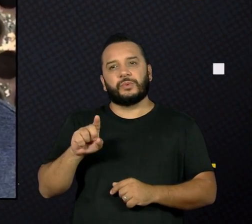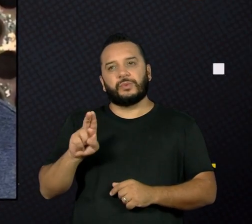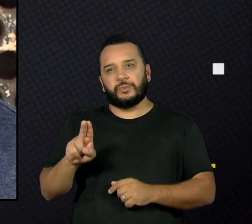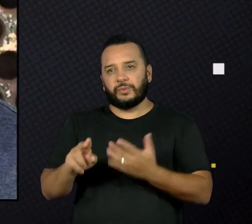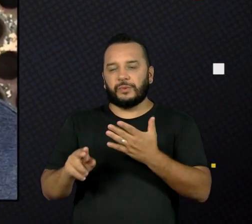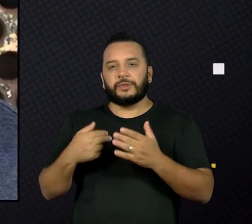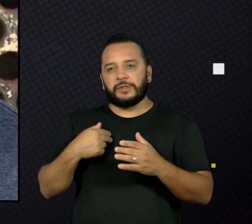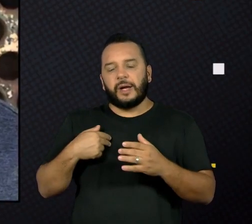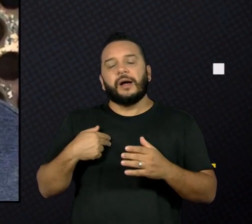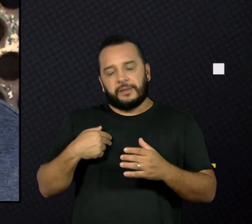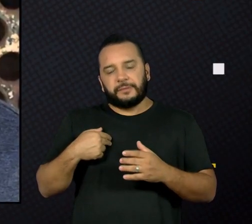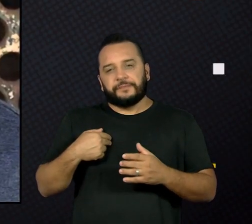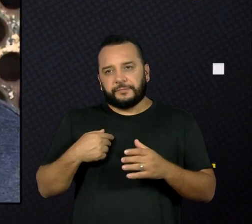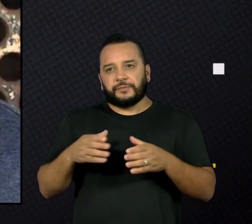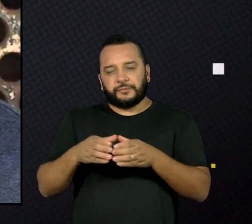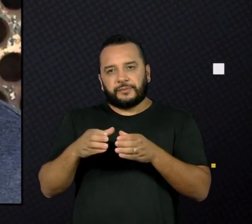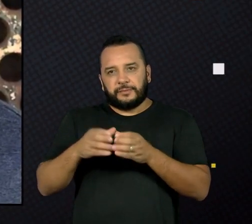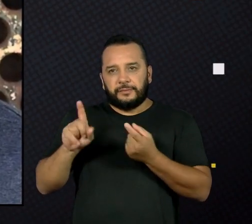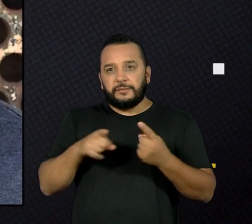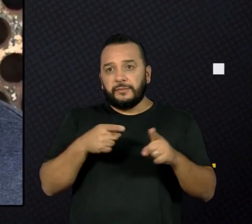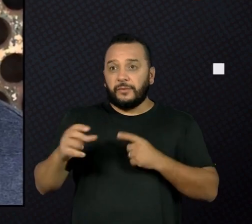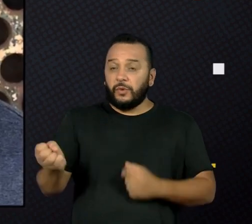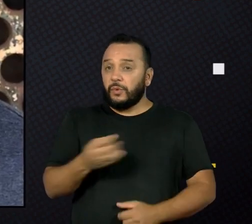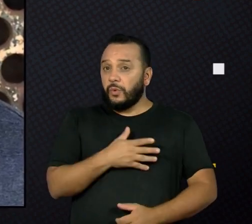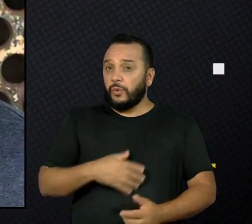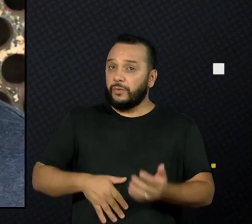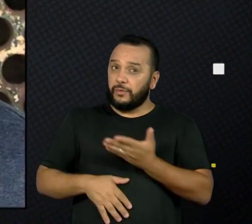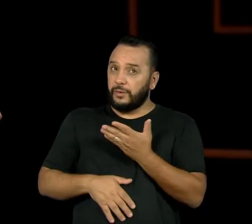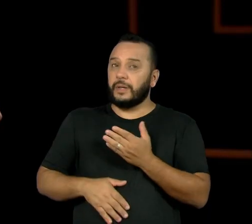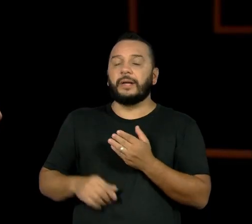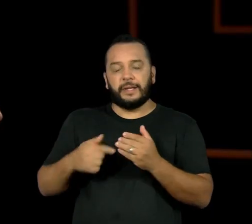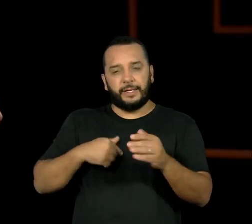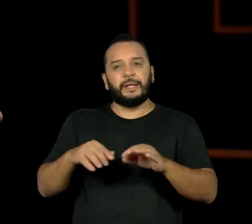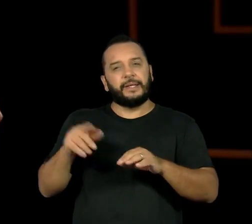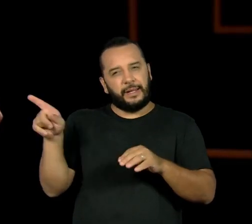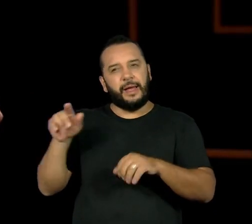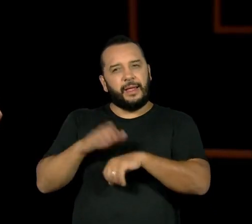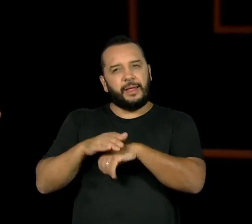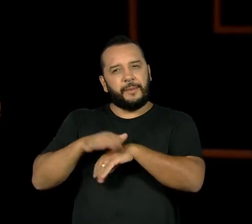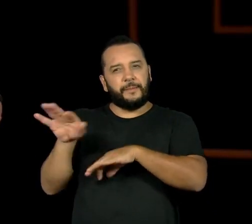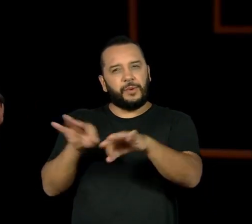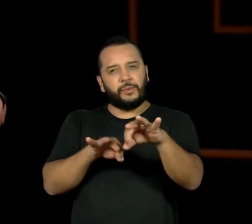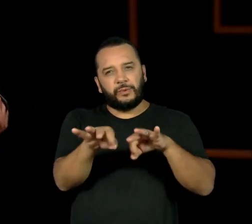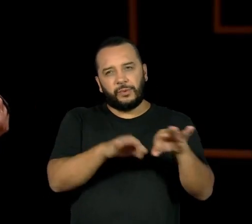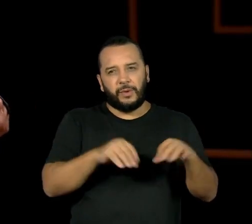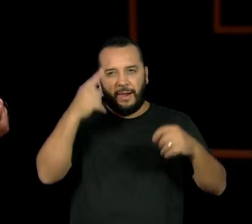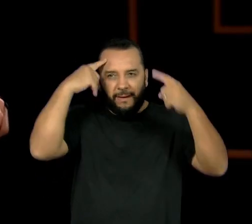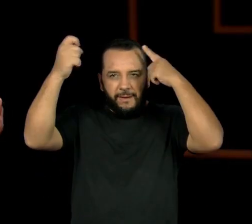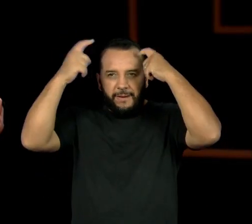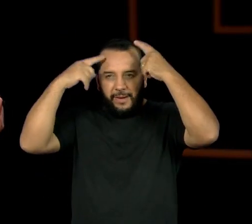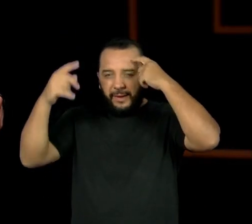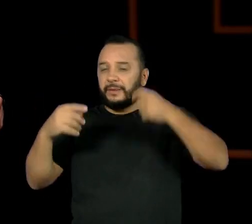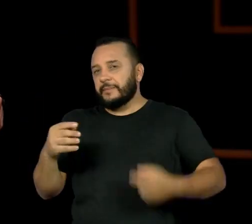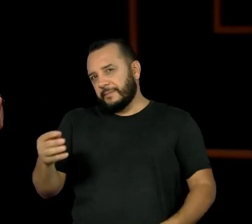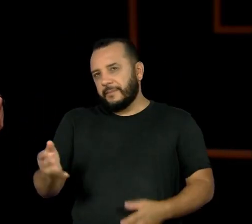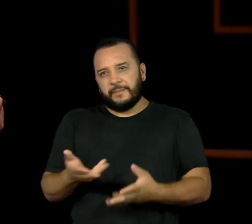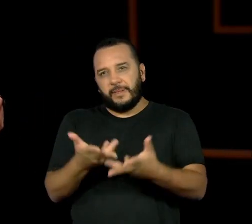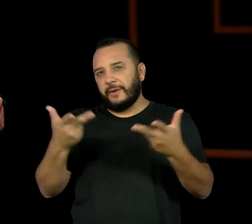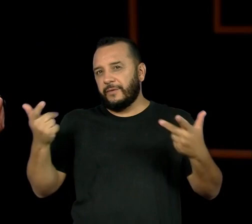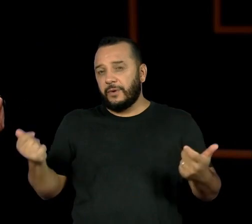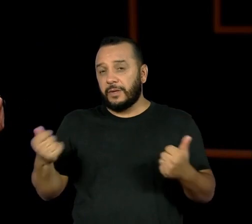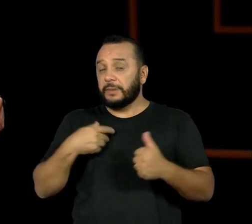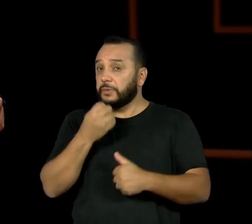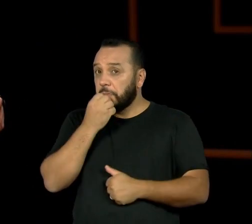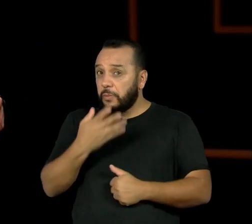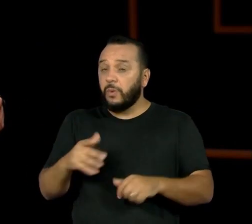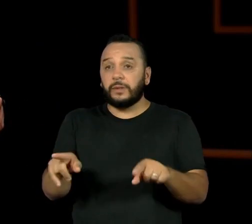disco novo. Esse produtor que é um querido, que eu estou muito feliz, porque é muito criativo e com ideias incríveis e muito bom na